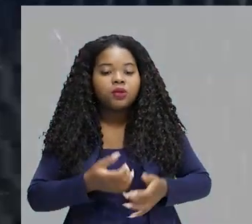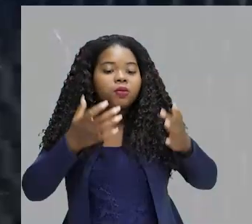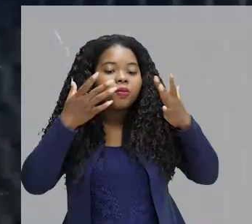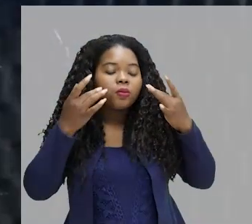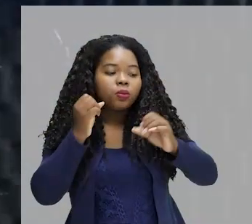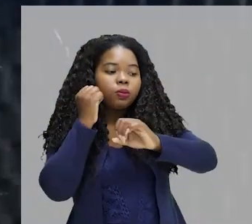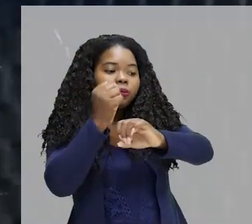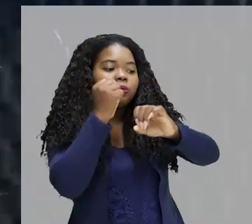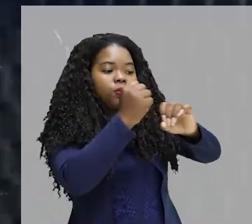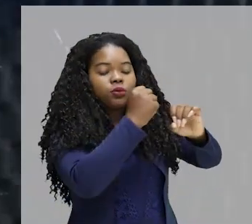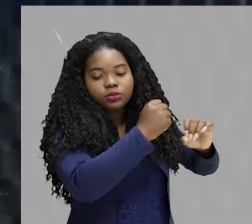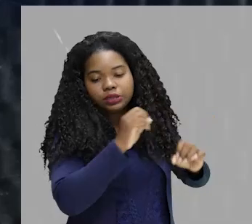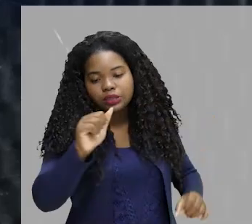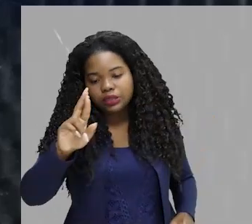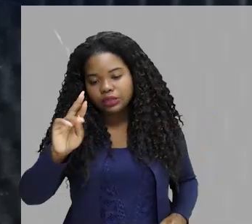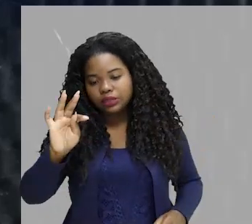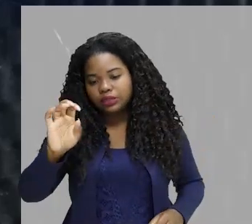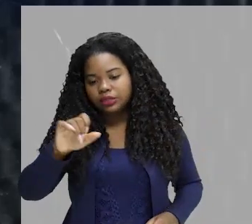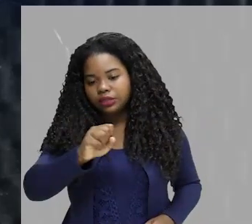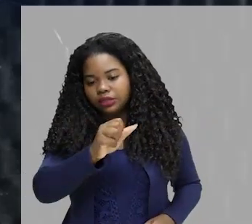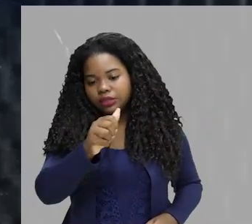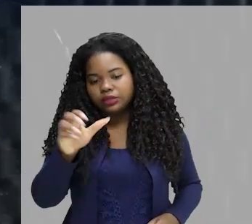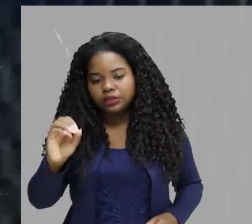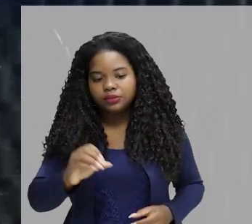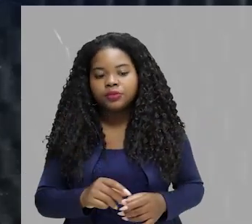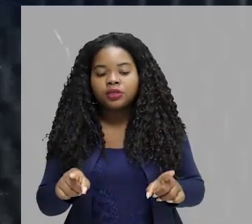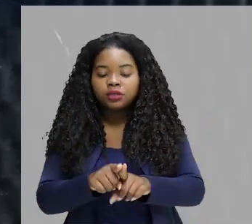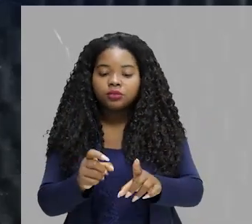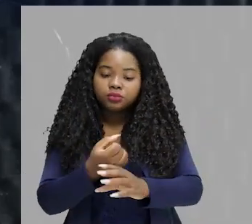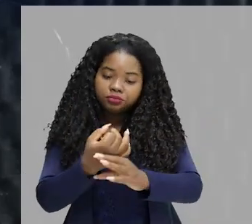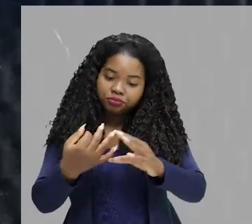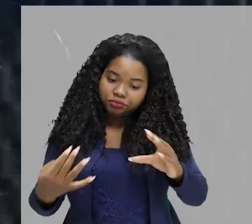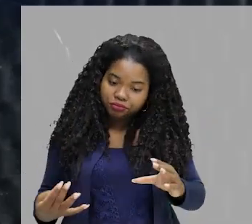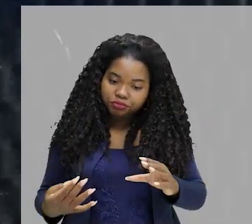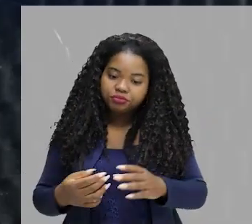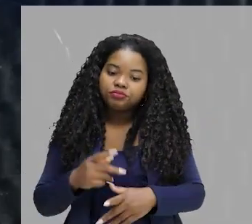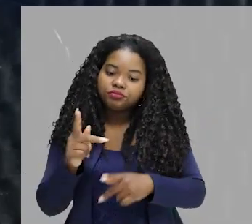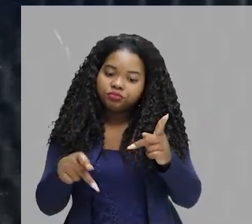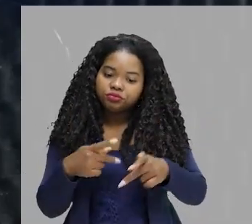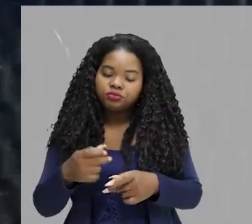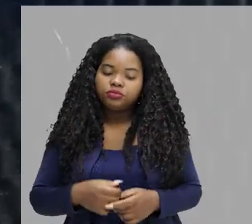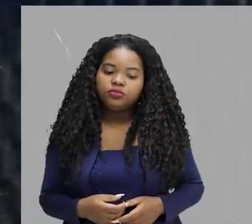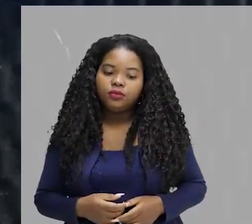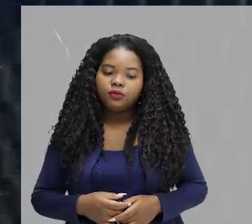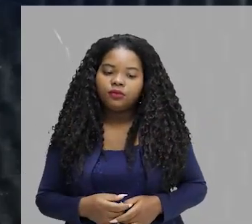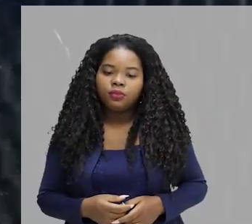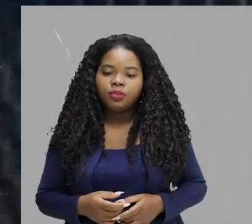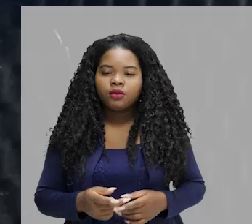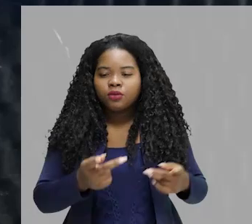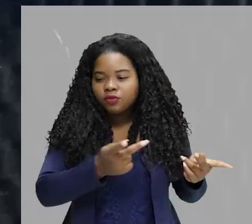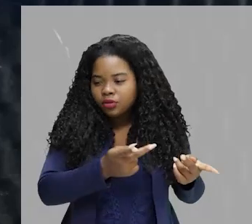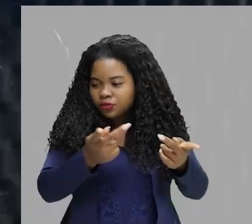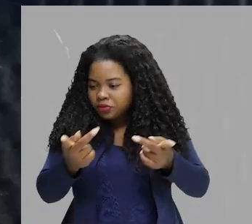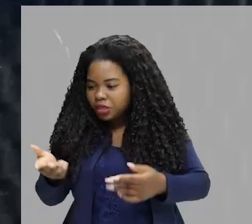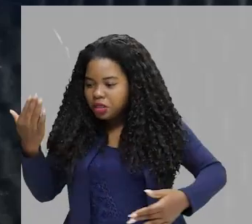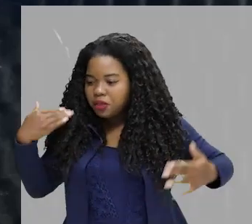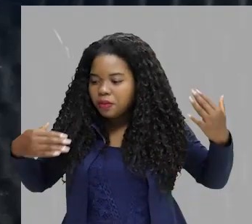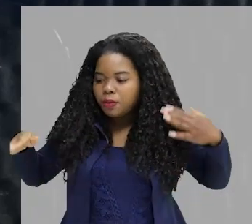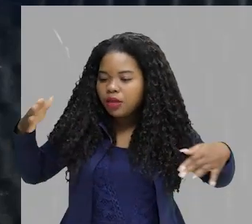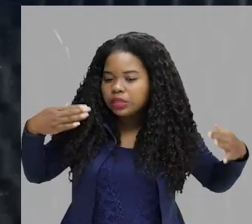também são fortes elementos de identidade cultural de um povo. É por isso que geralmente, quando você visita alguma cidade que